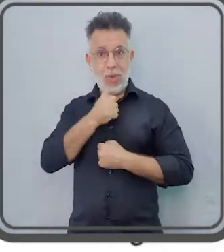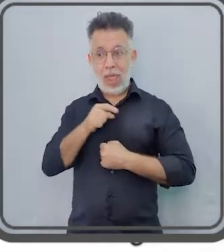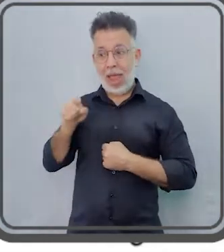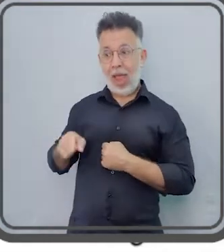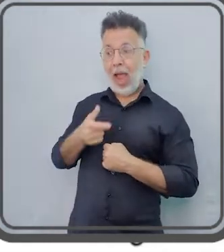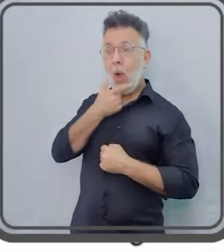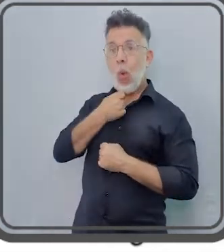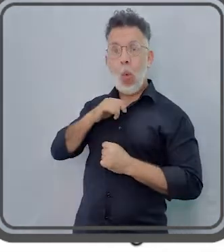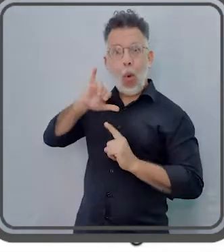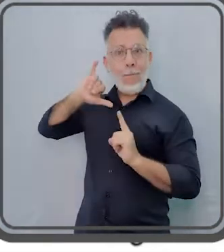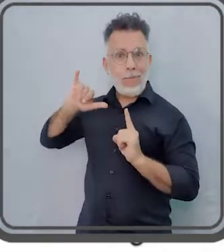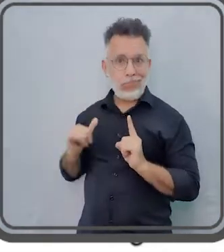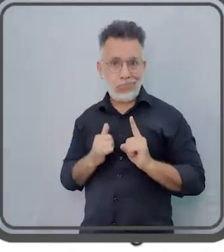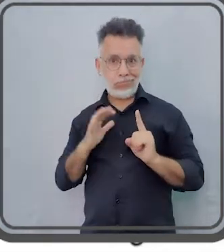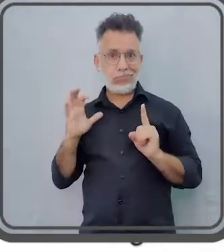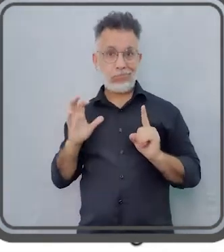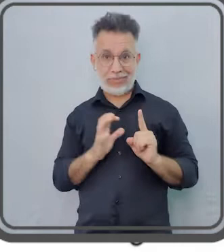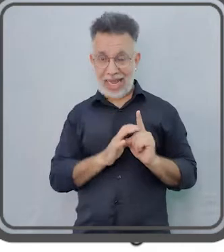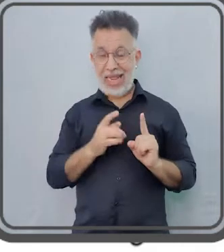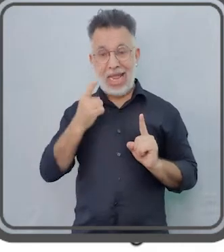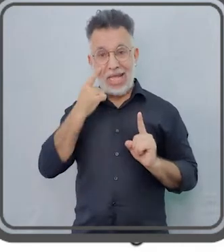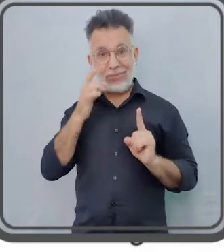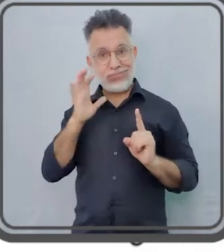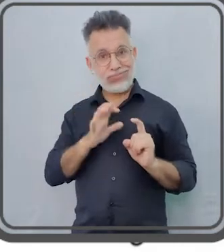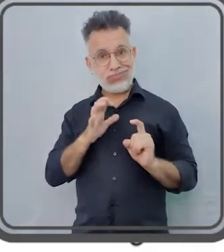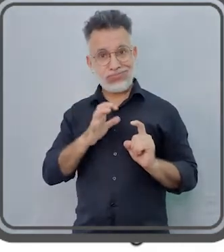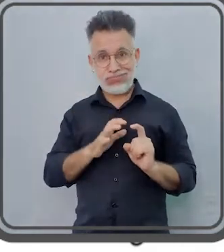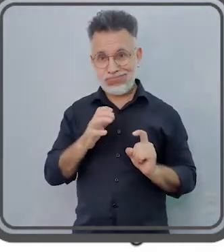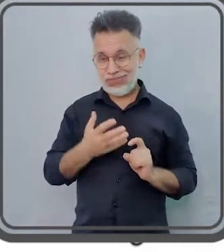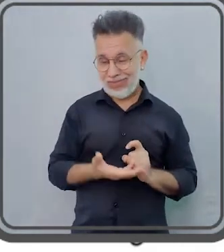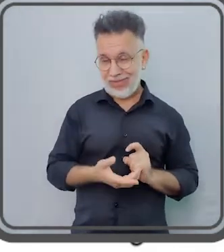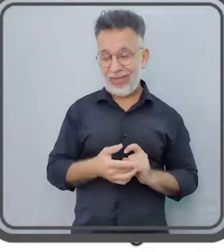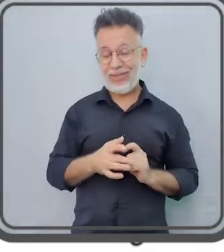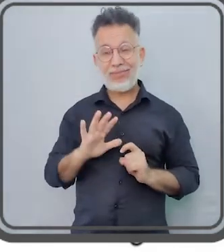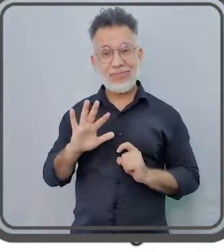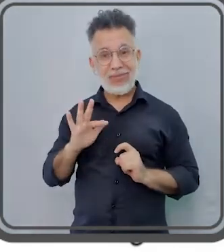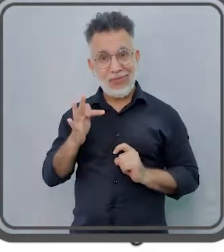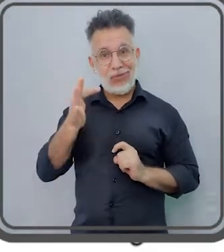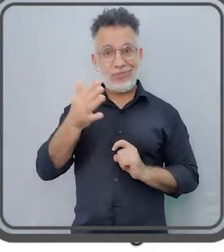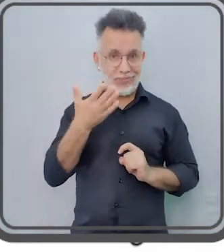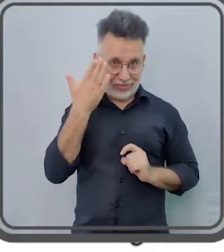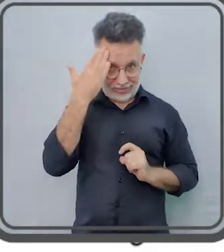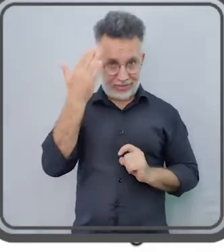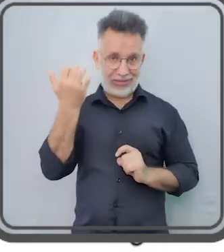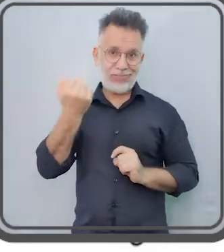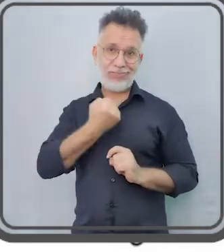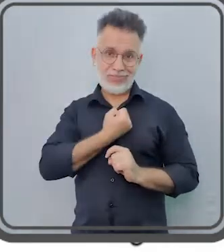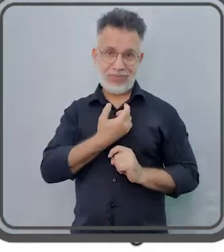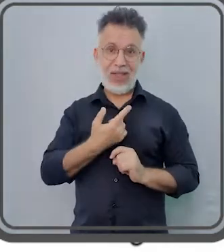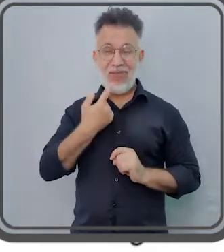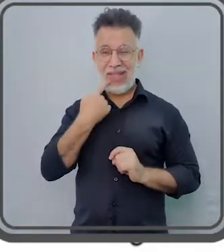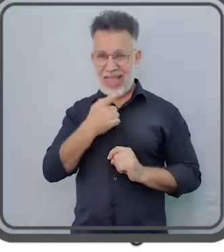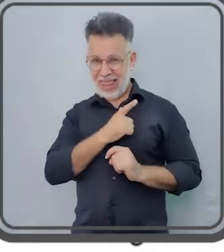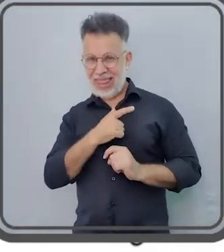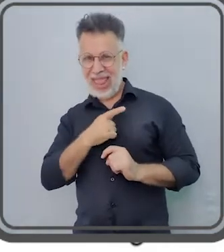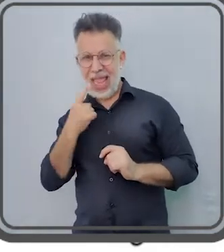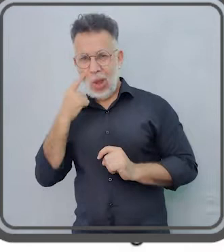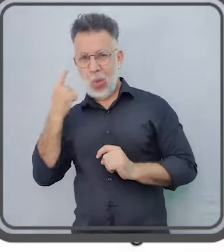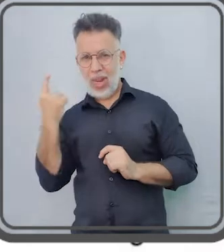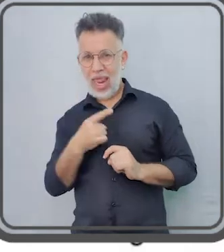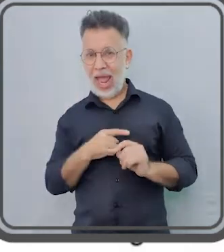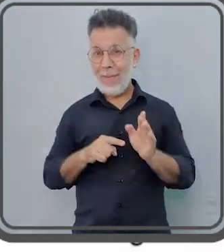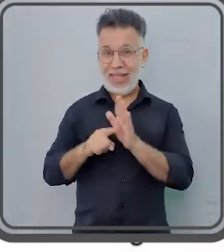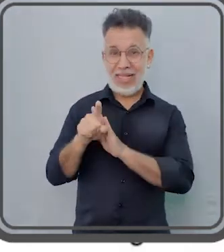enfim, a consequência dessas histórias. Vocês hoje já têm esse olhar, já existem pesquisas que indicam que essa falta de